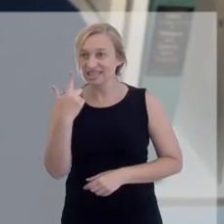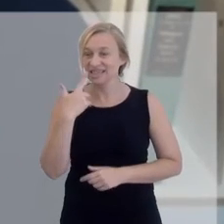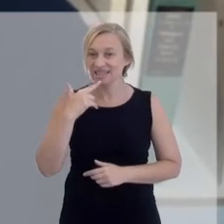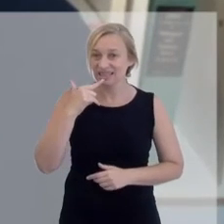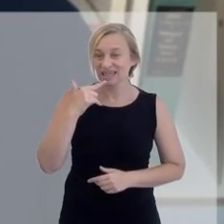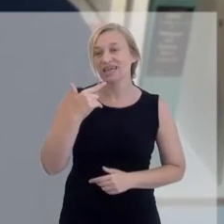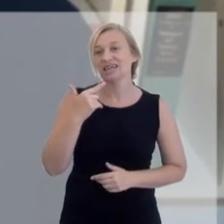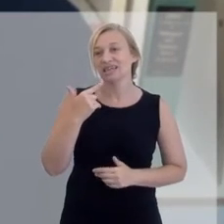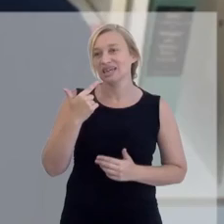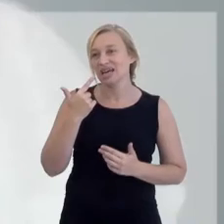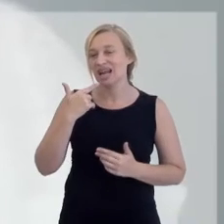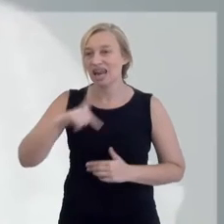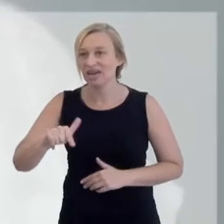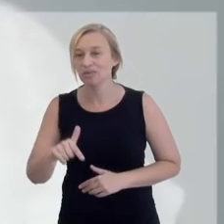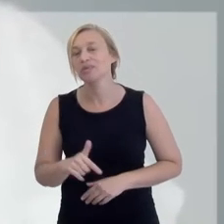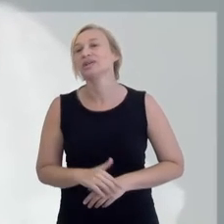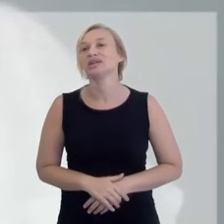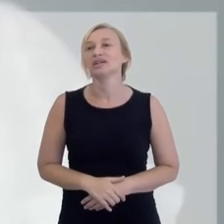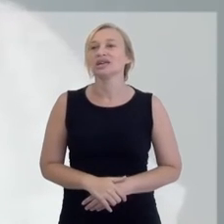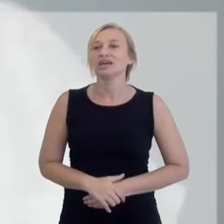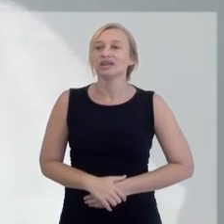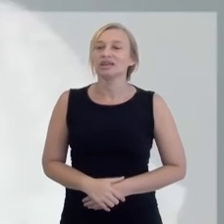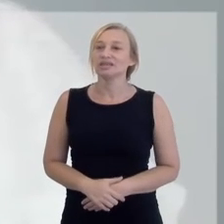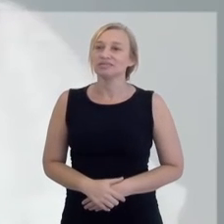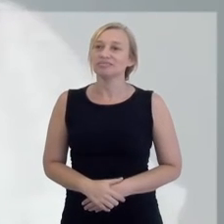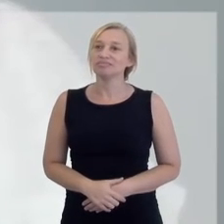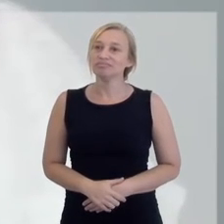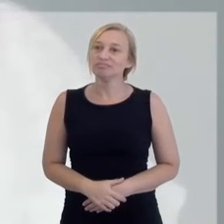Ótimo. Estou fazendo latim.